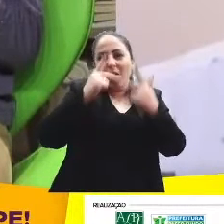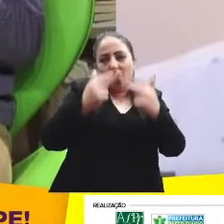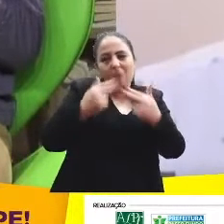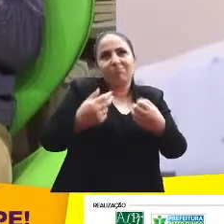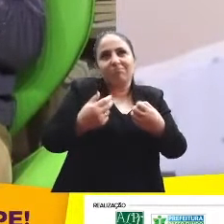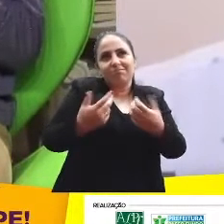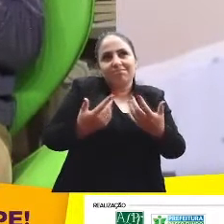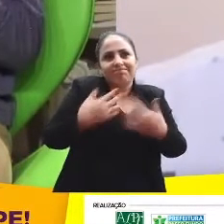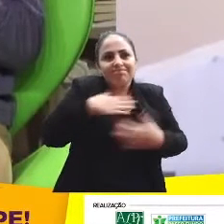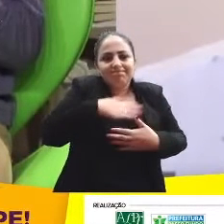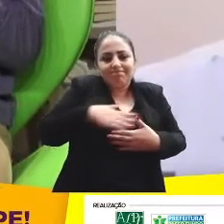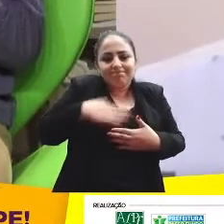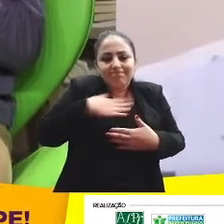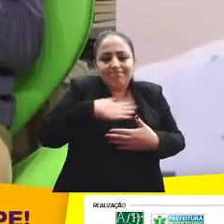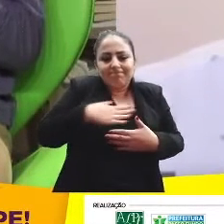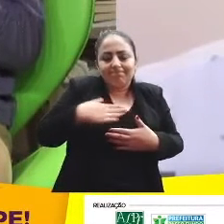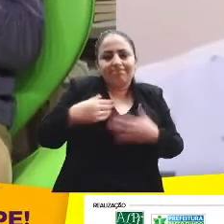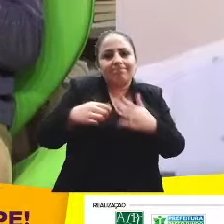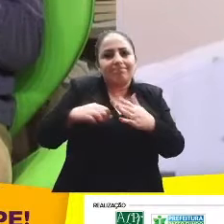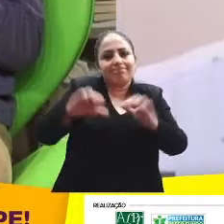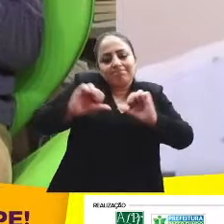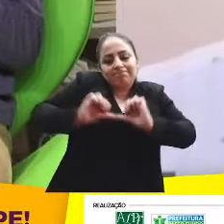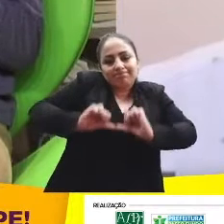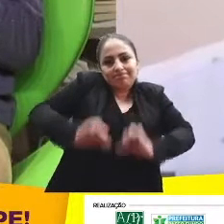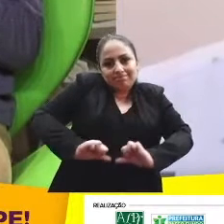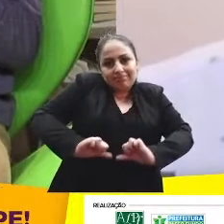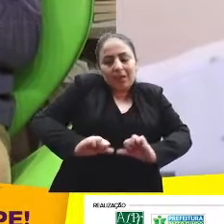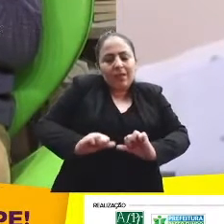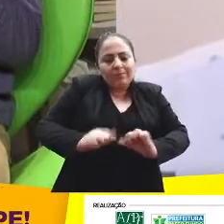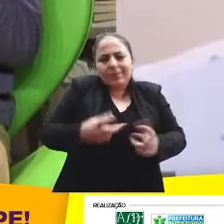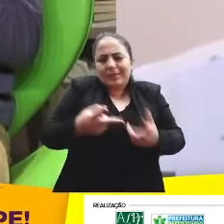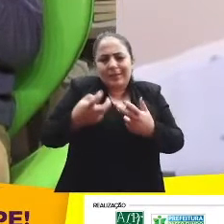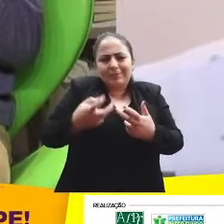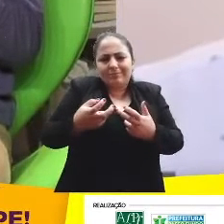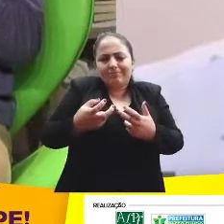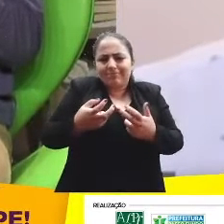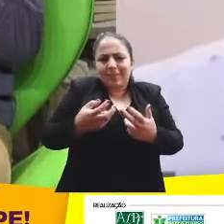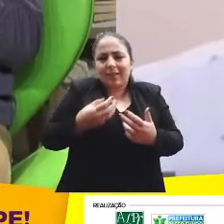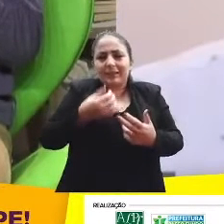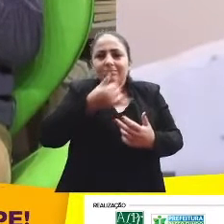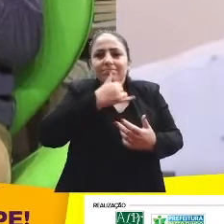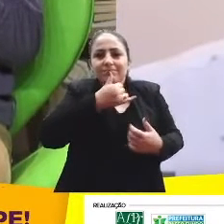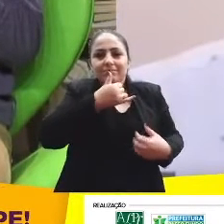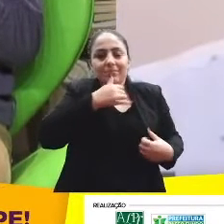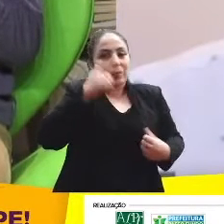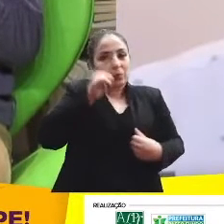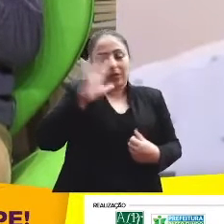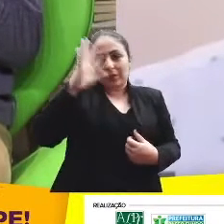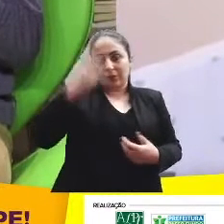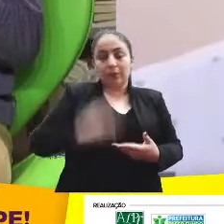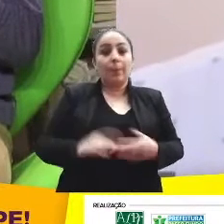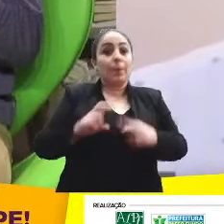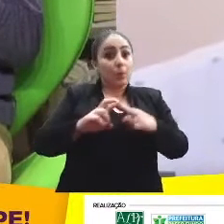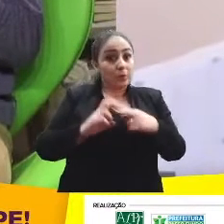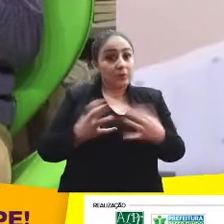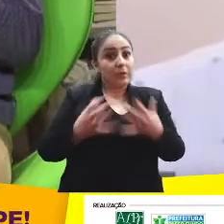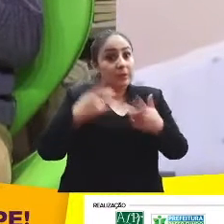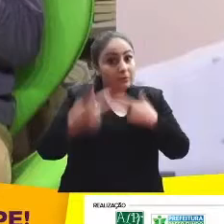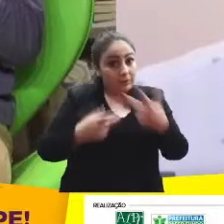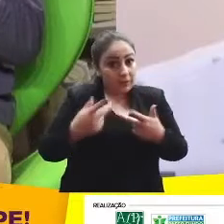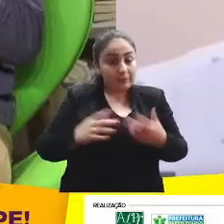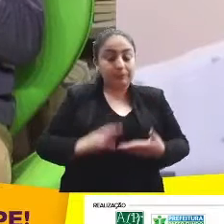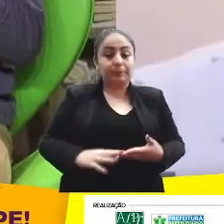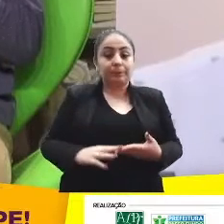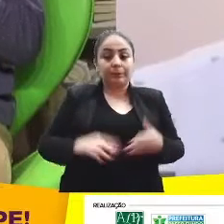pesa negativamente para o espírito, né? Ele fica decepcionado, porque ele vê que ele não resolve. Então, queria te colocar a